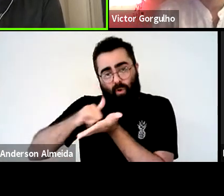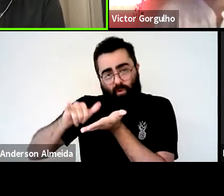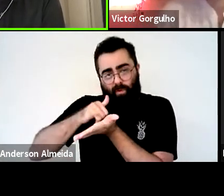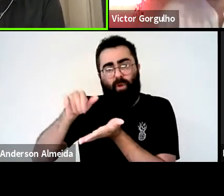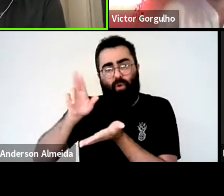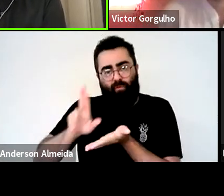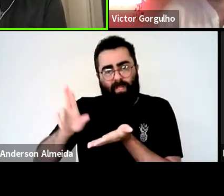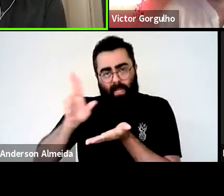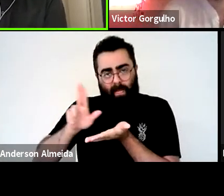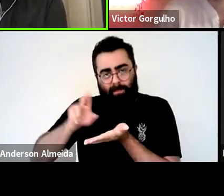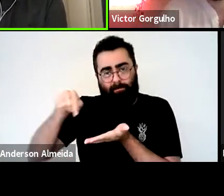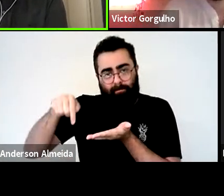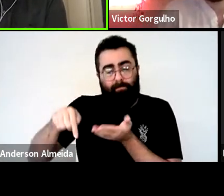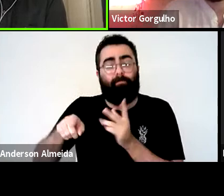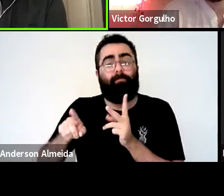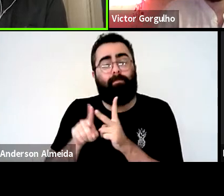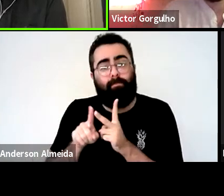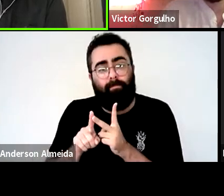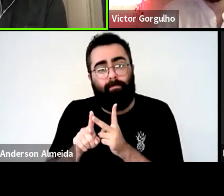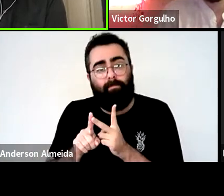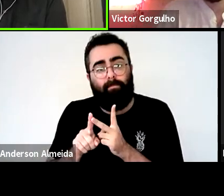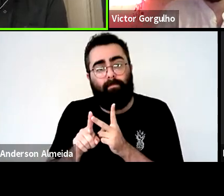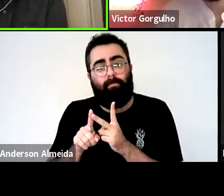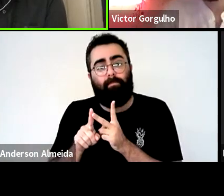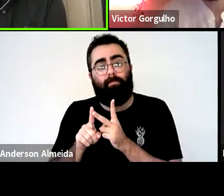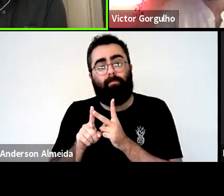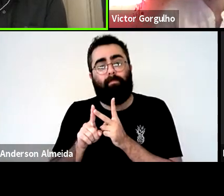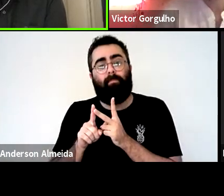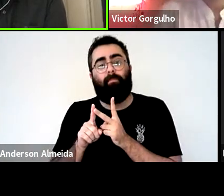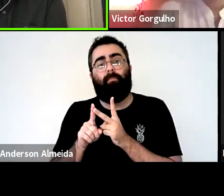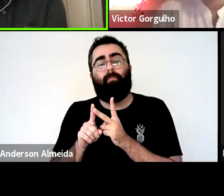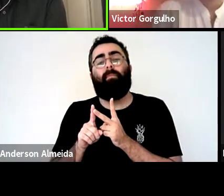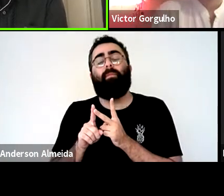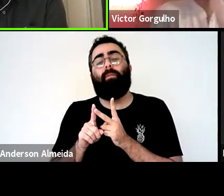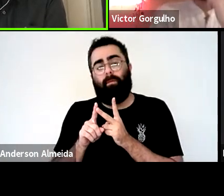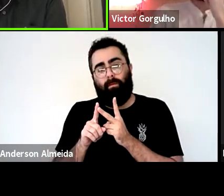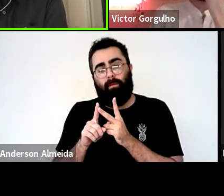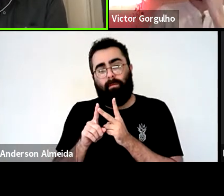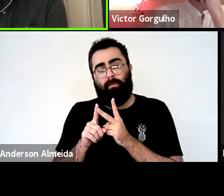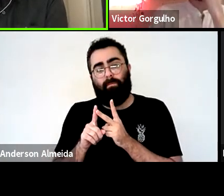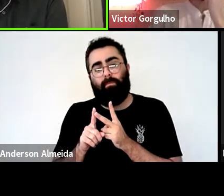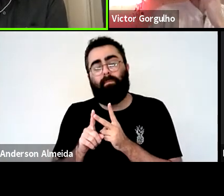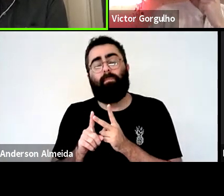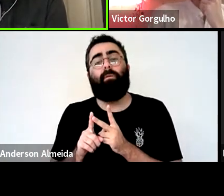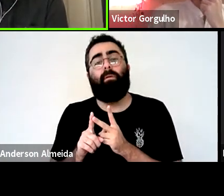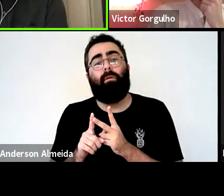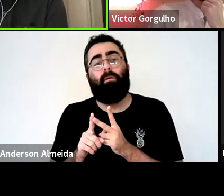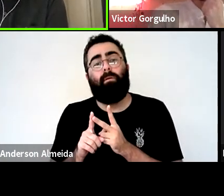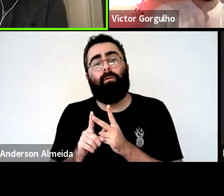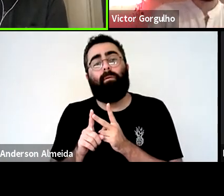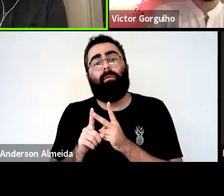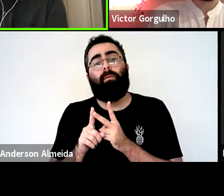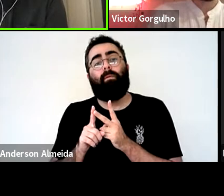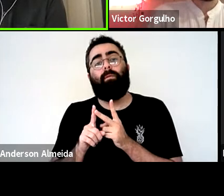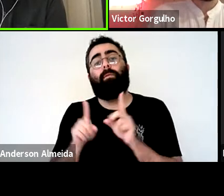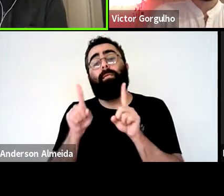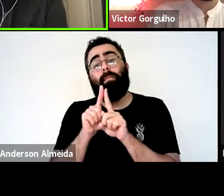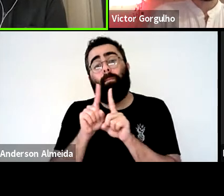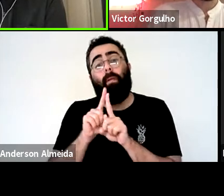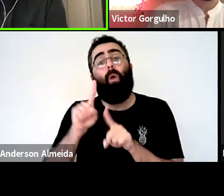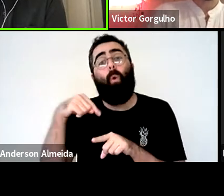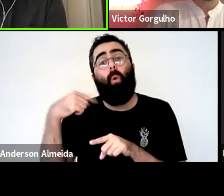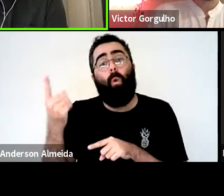professores, sempre. Agradecendo sempre o que eles nos trazem, elas nos trazem. Mas a outra pessoa